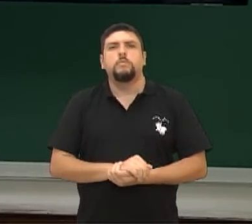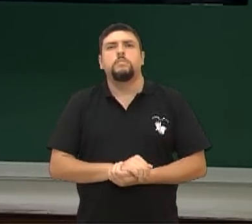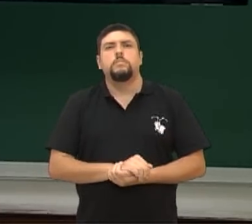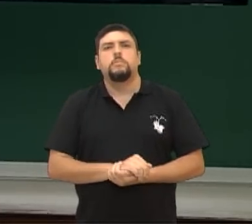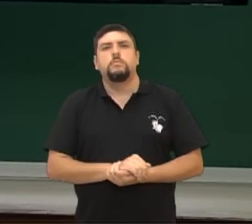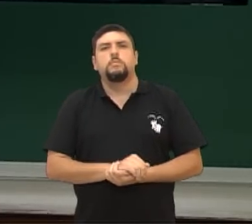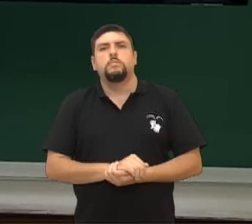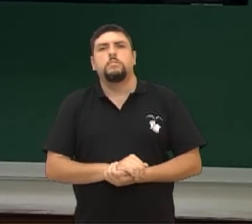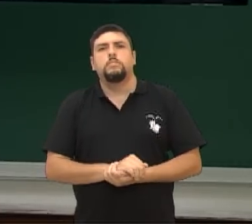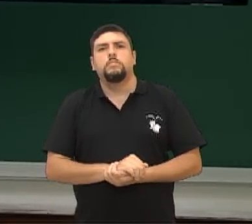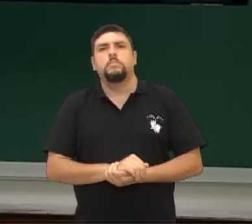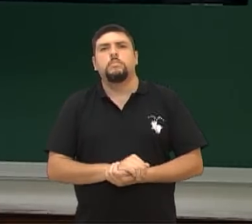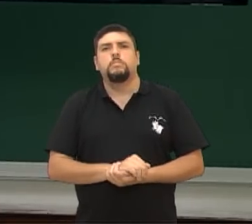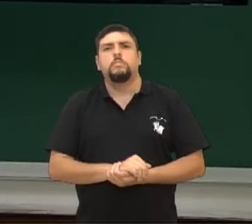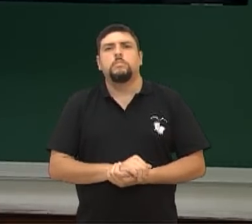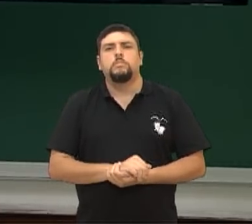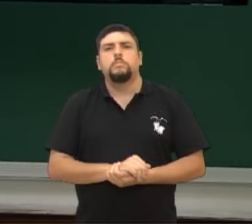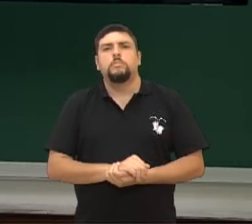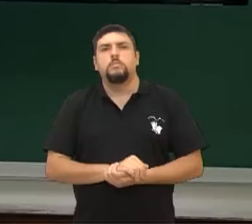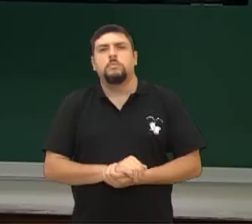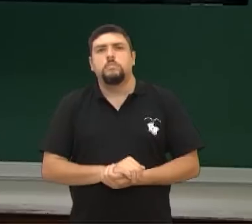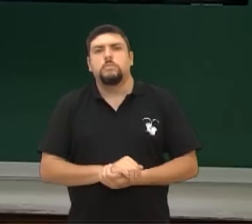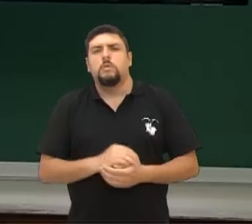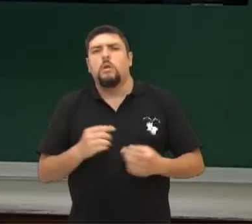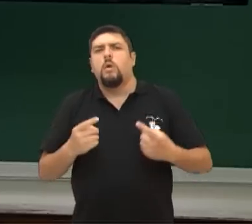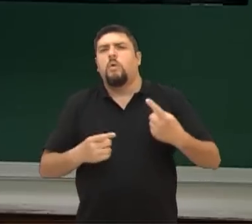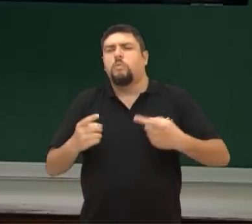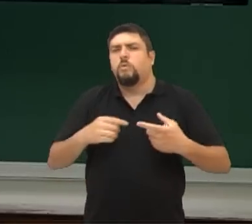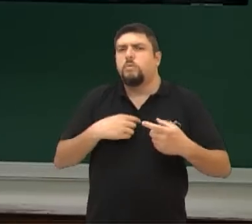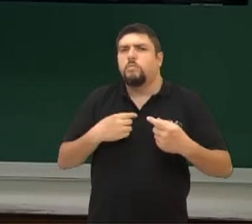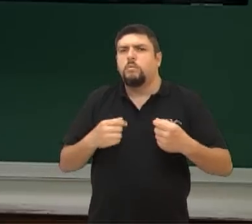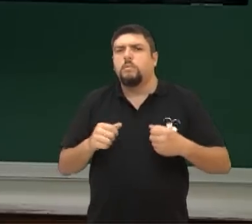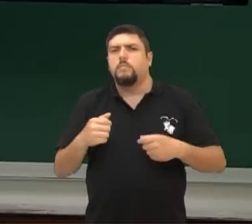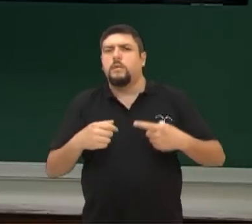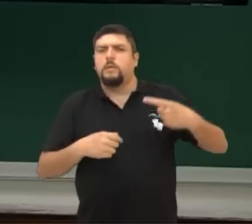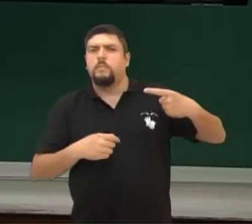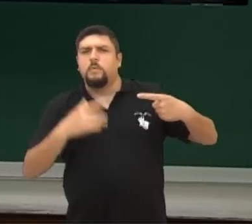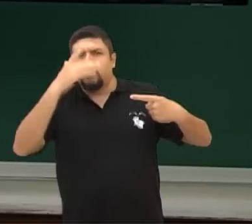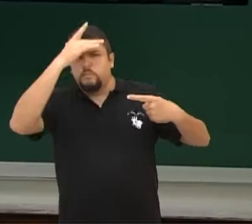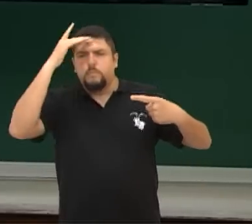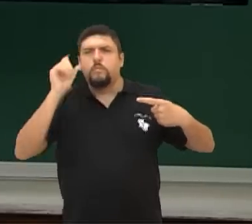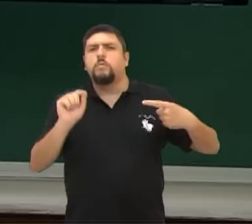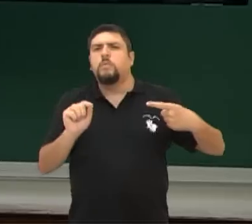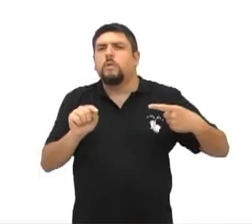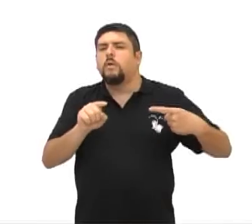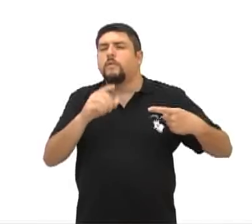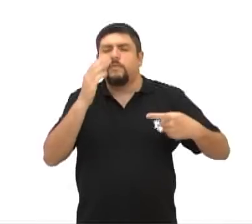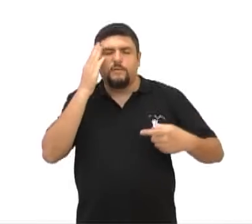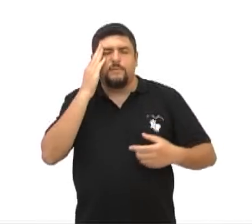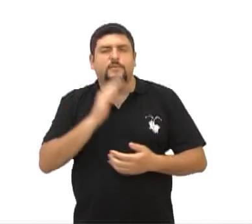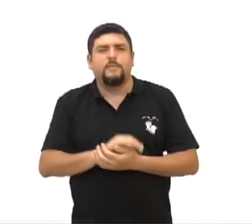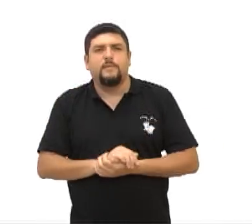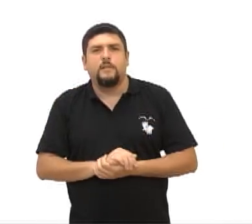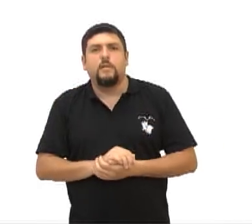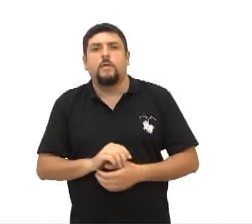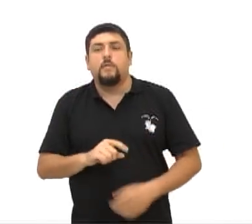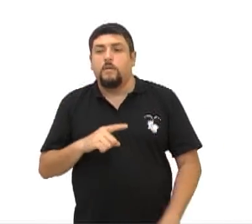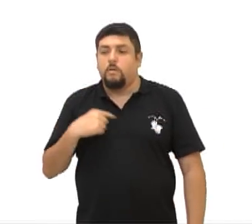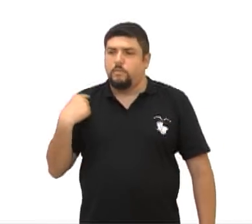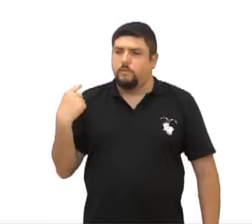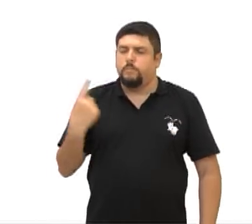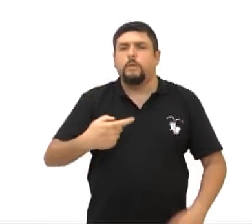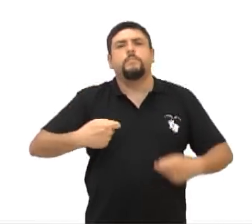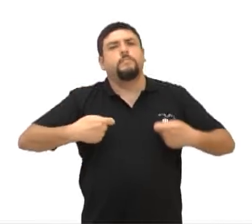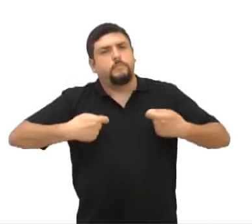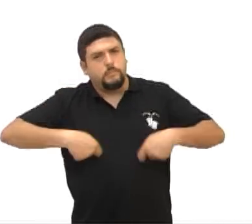alternativa que tem a presença da primeira pessoa no plural? Eu sei que você acertou. Precisamos sim